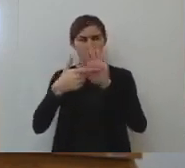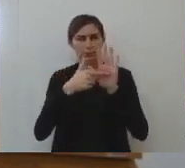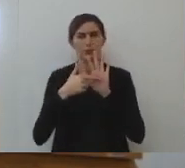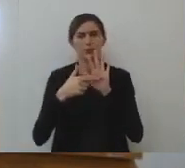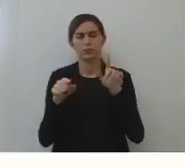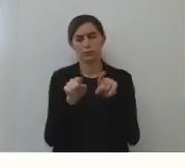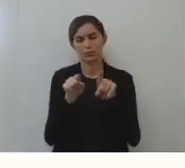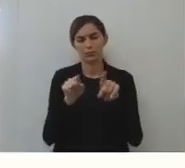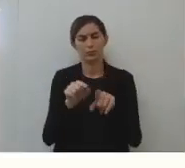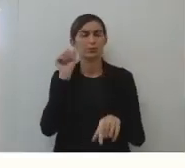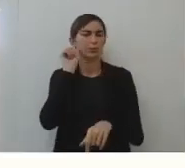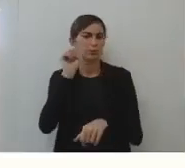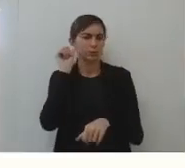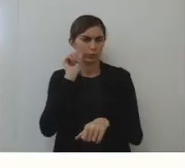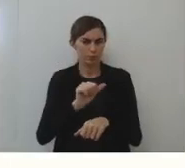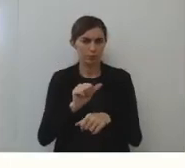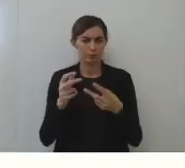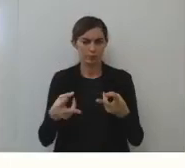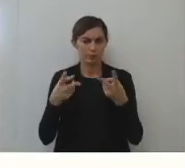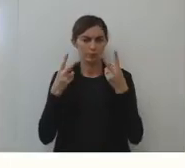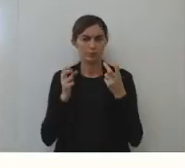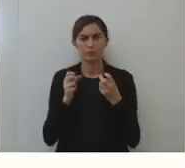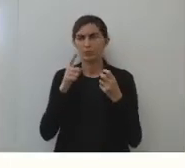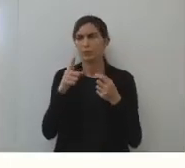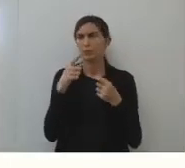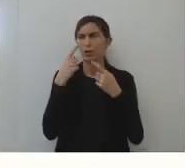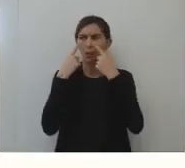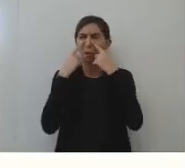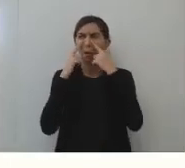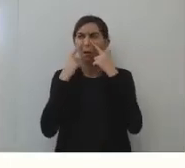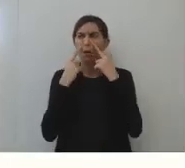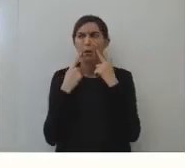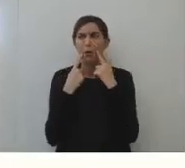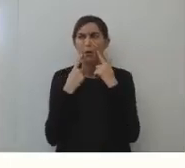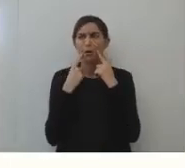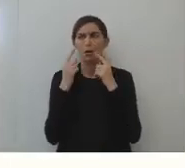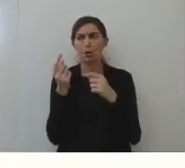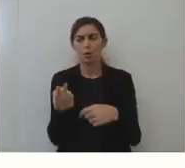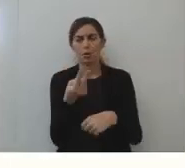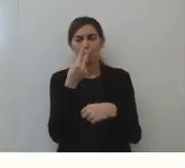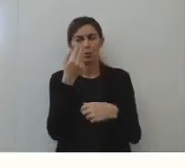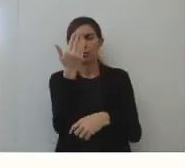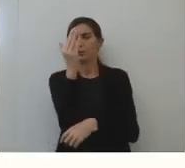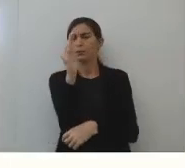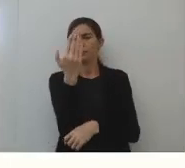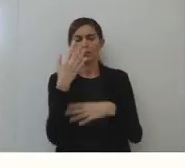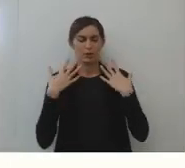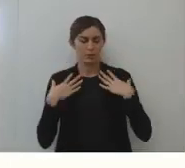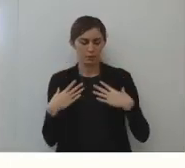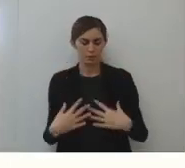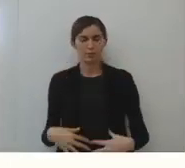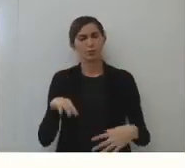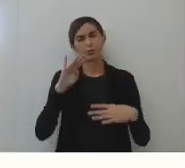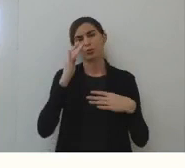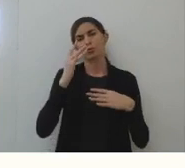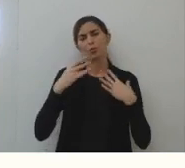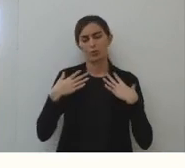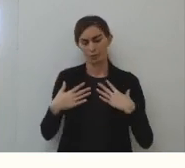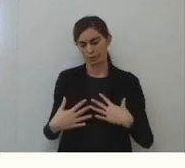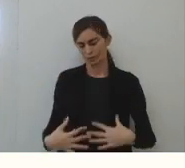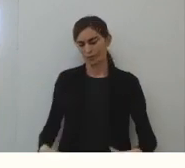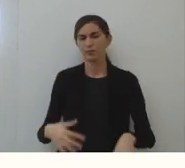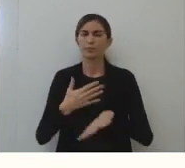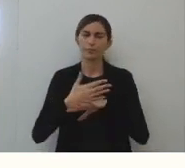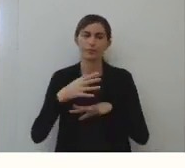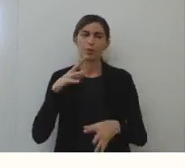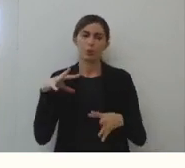que é de uma mulher. Dá para perceber que ela tem uma lágrima nos olhos, né? Ela se olha no espelho com vestido de noiva, e aí a gente